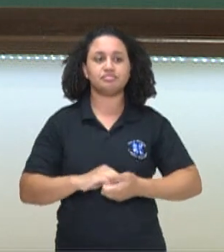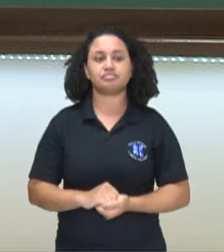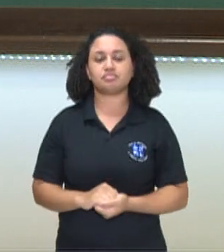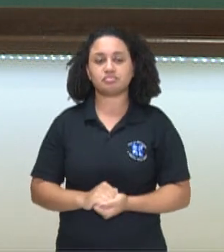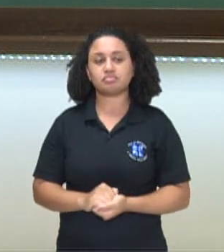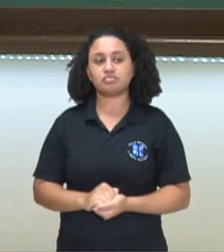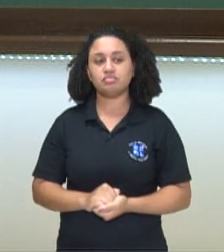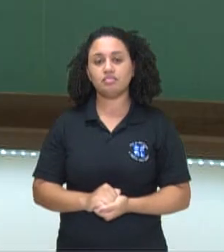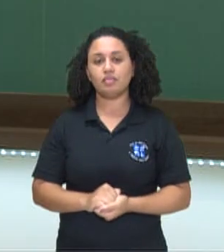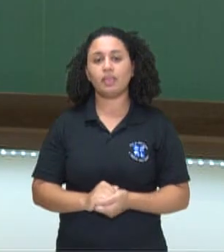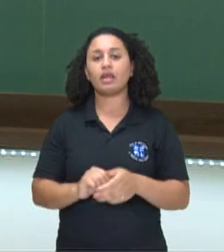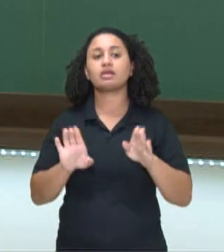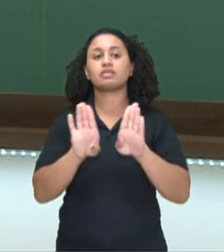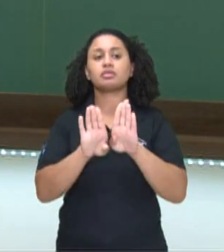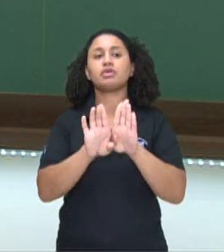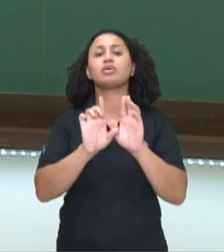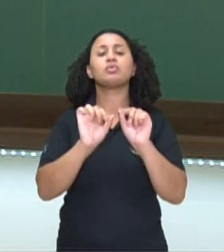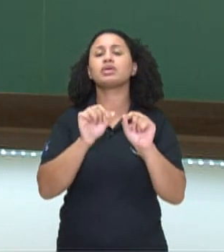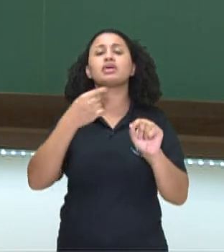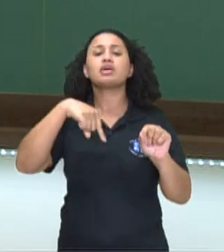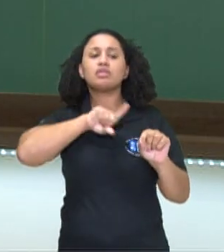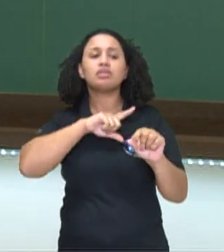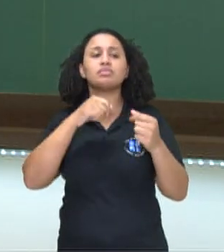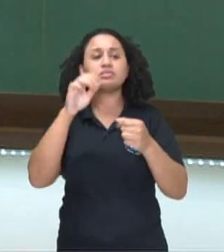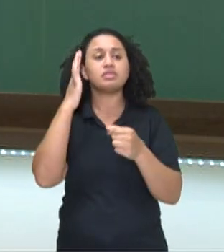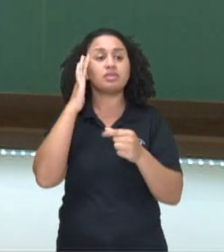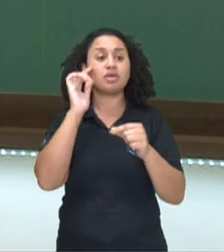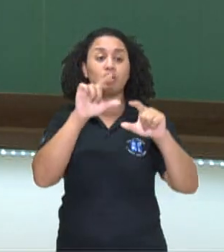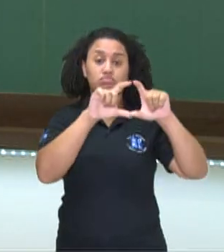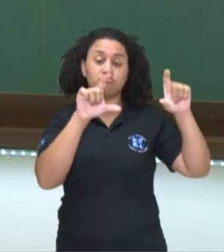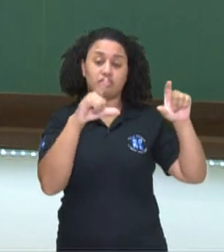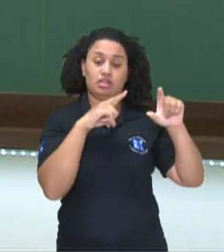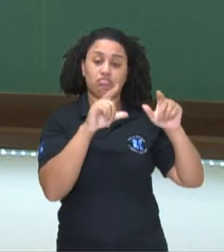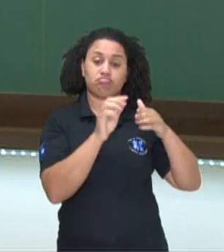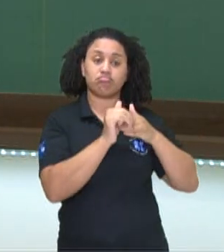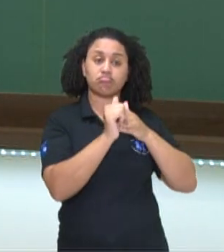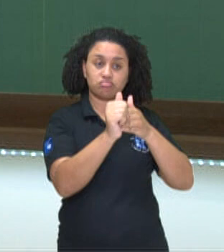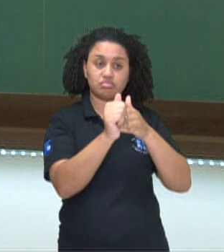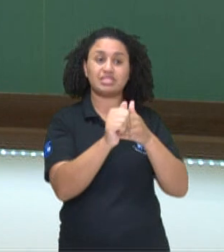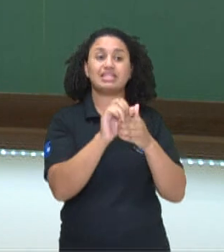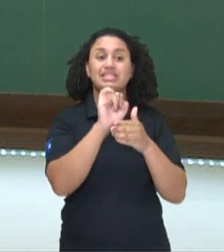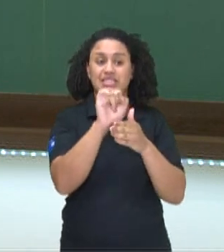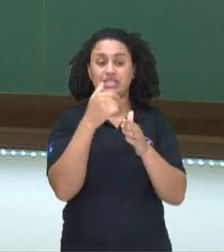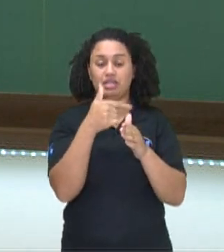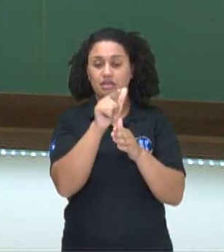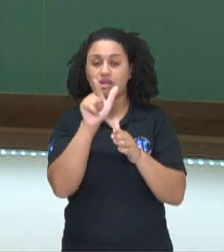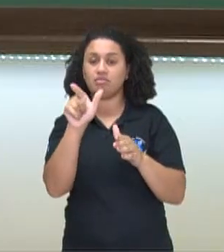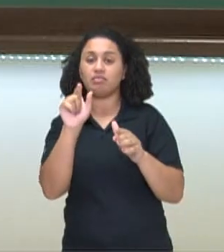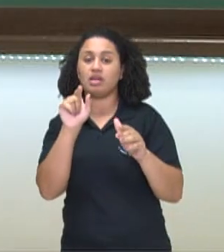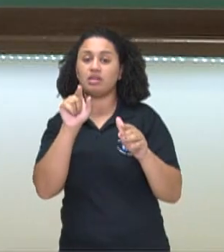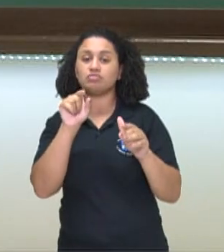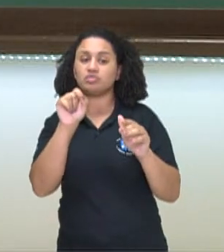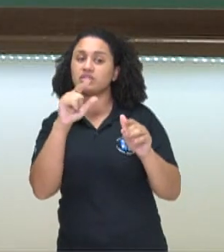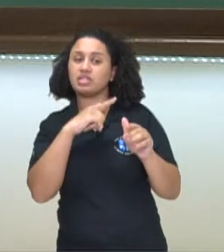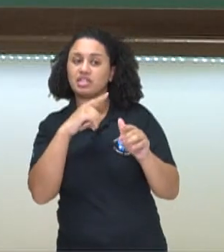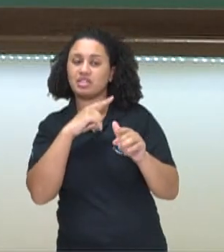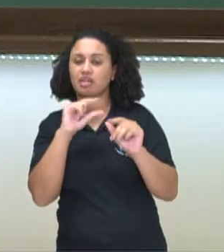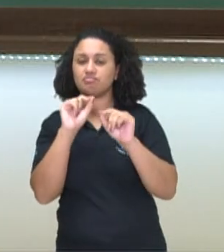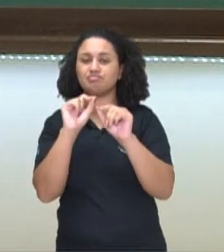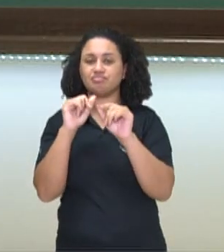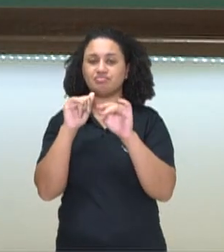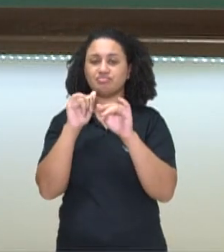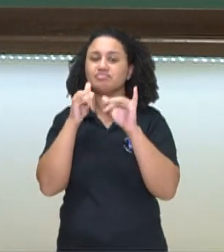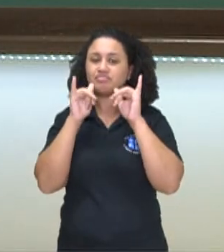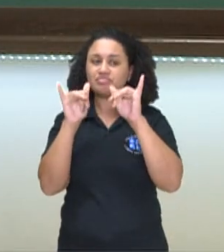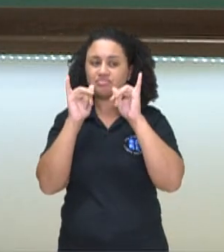que mais que a gente tem que saber? Que um corpo condutor, quando ele é induzido por um corpo carregado eletricamente, e esse